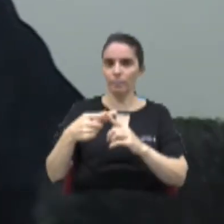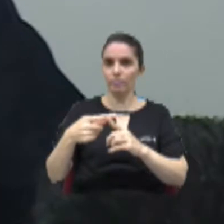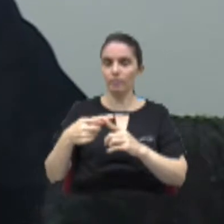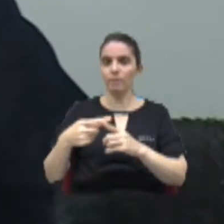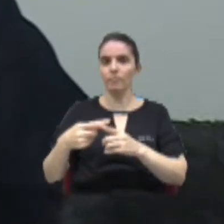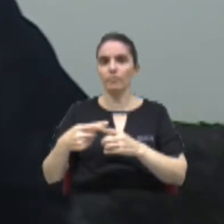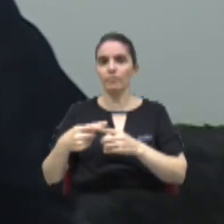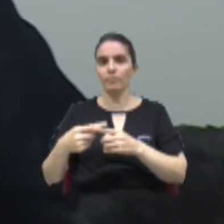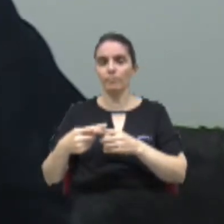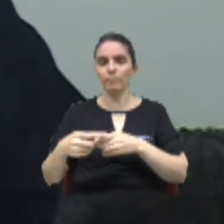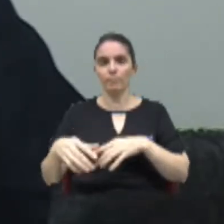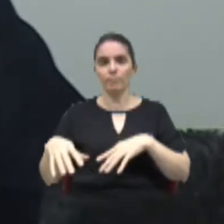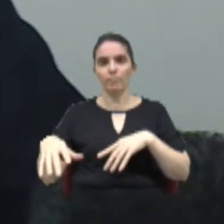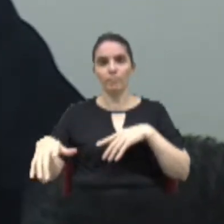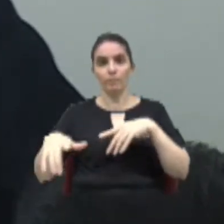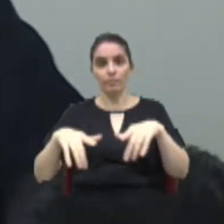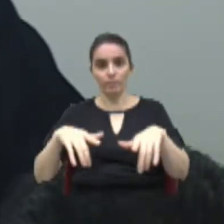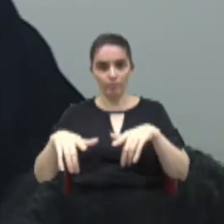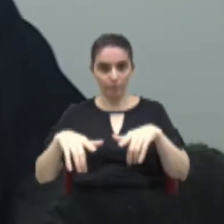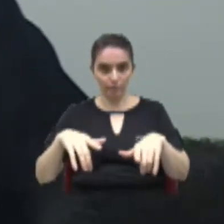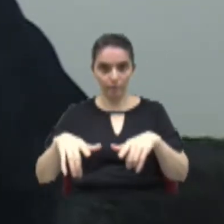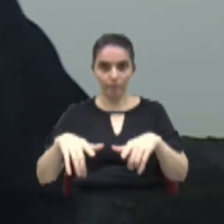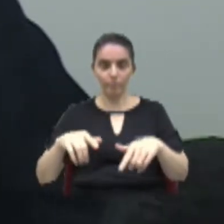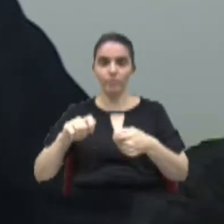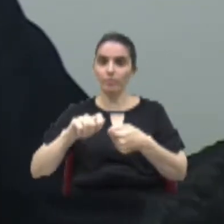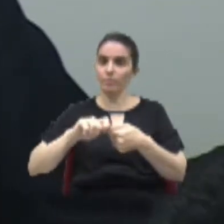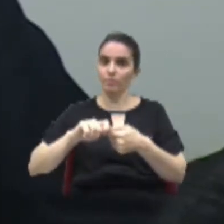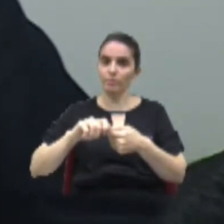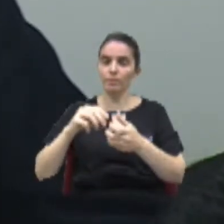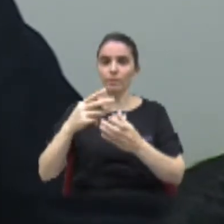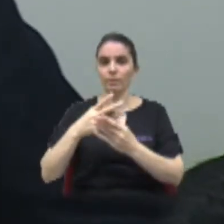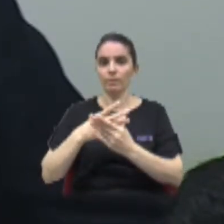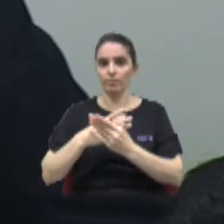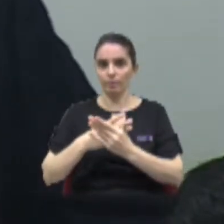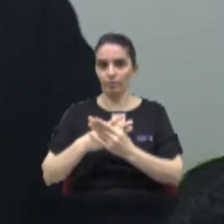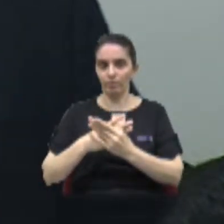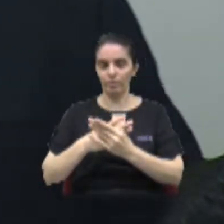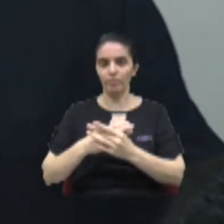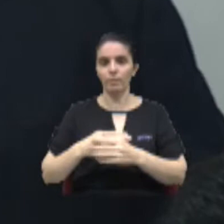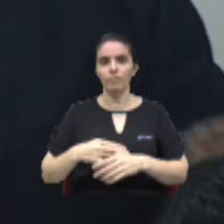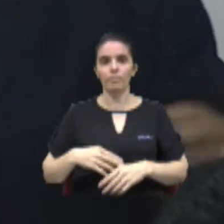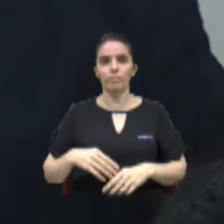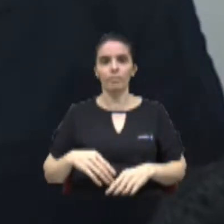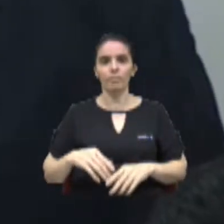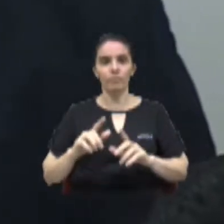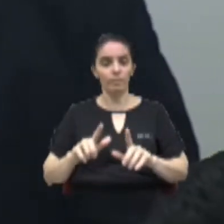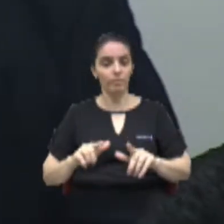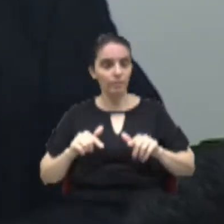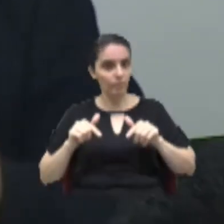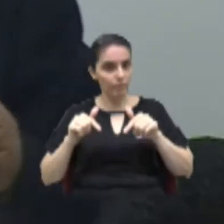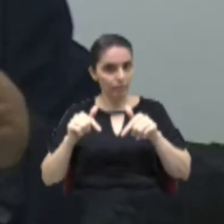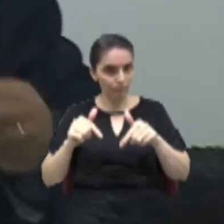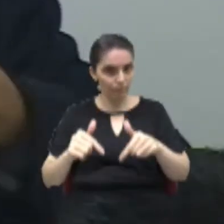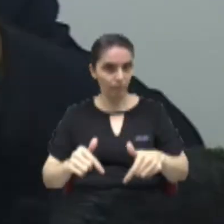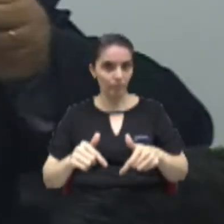que o parcelamento foi ruim, mas eu preciso lembrar ao senhor que a dívida era de 9 milhões, vereador, e que